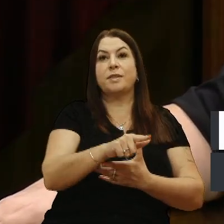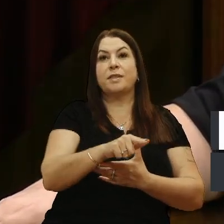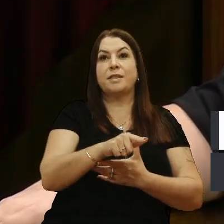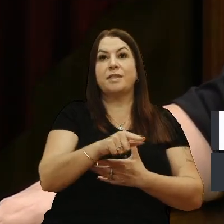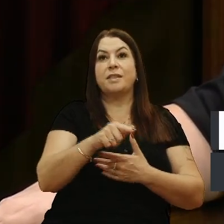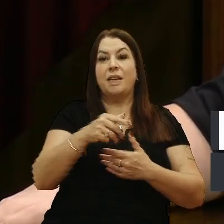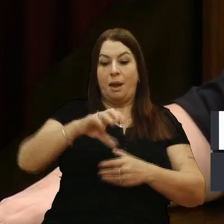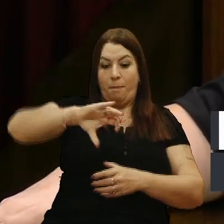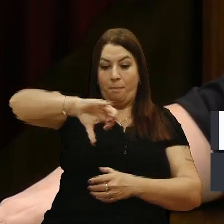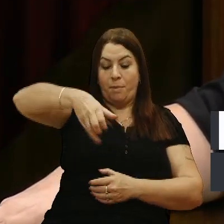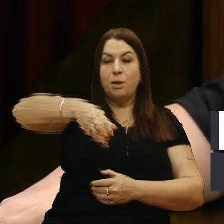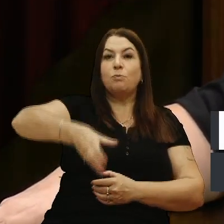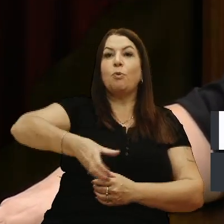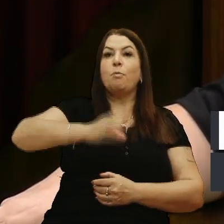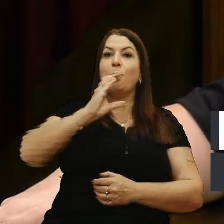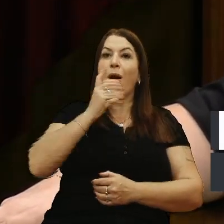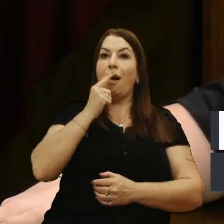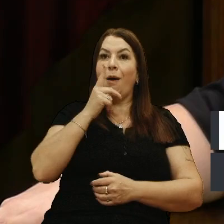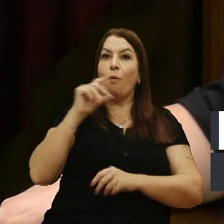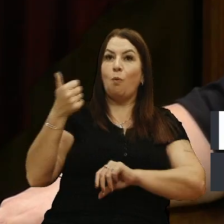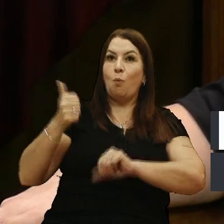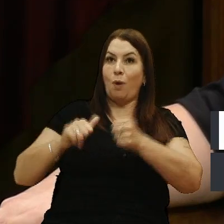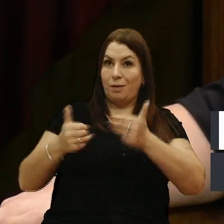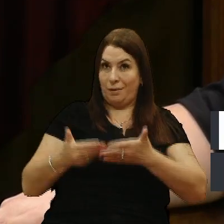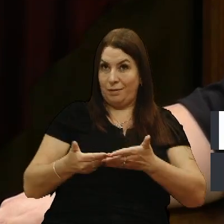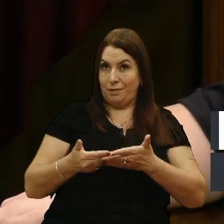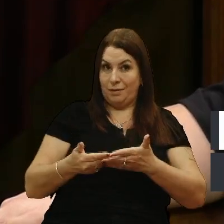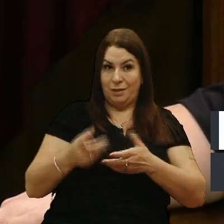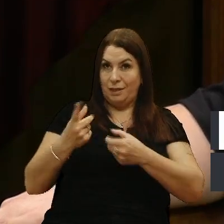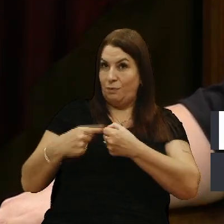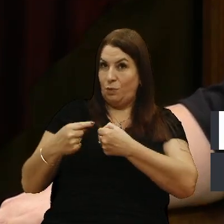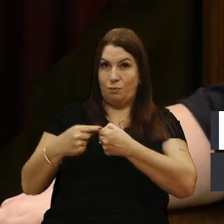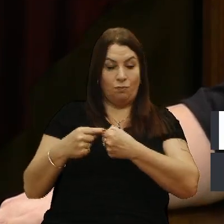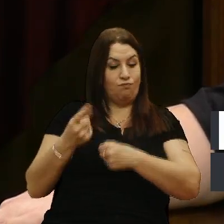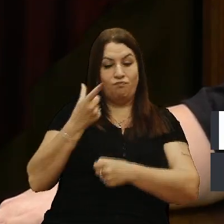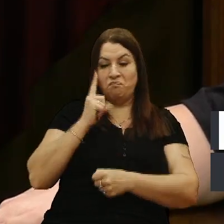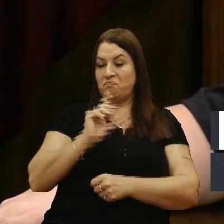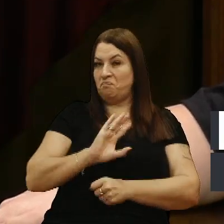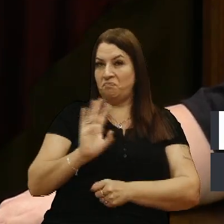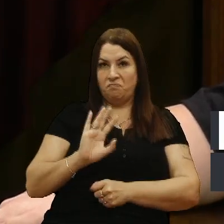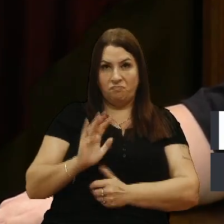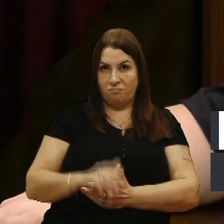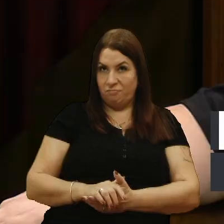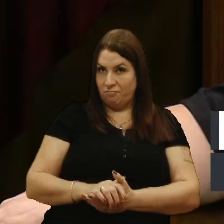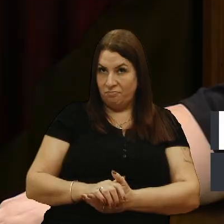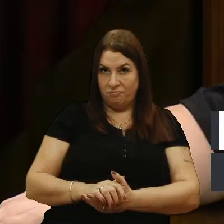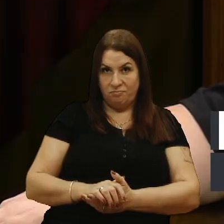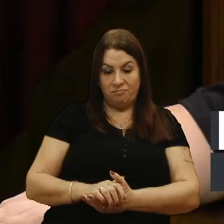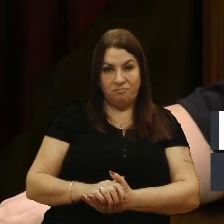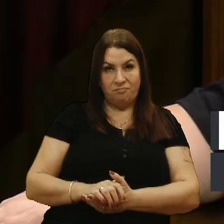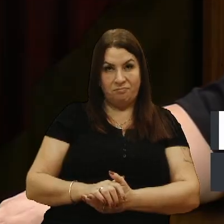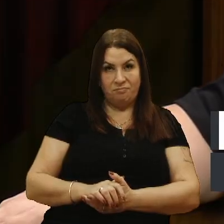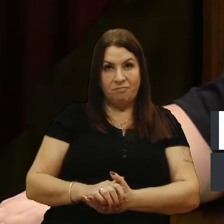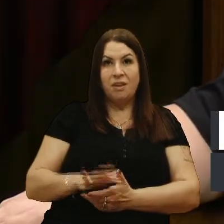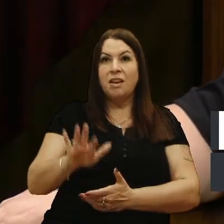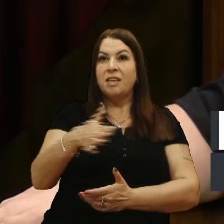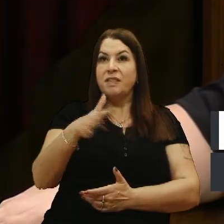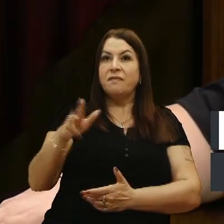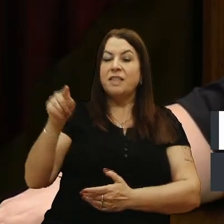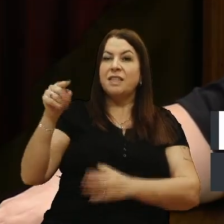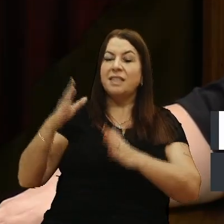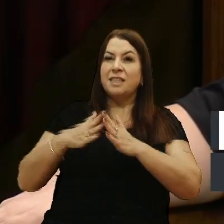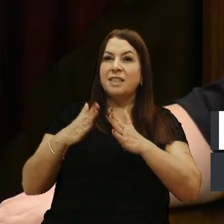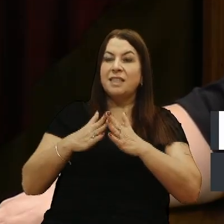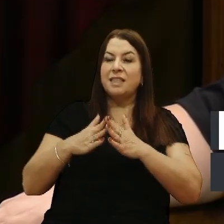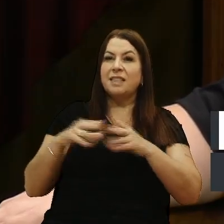uma torneira e tomar uma água de qualidade. Esses municípios não conseguem mais. Muitas vezes essa casa